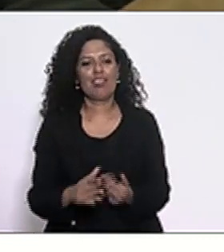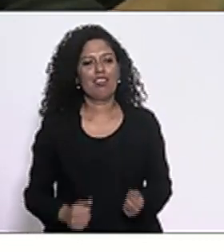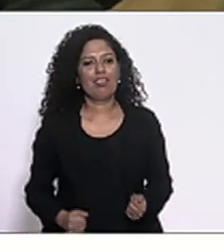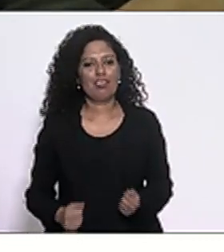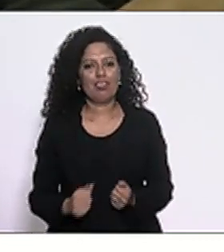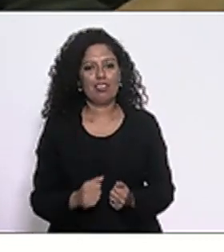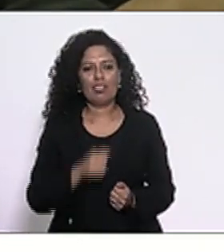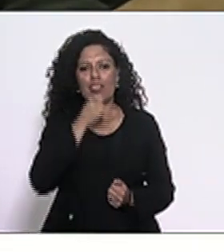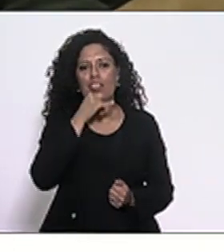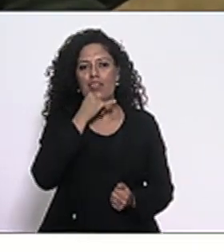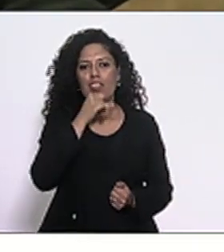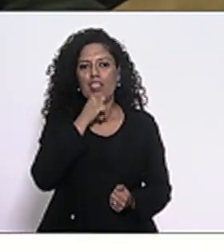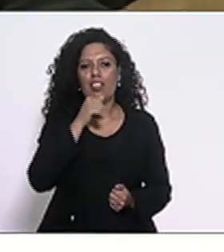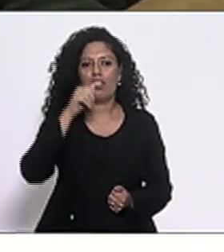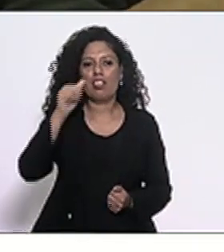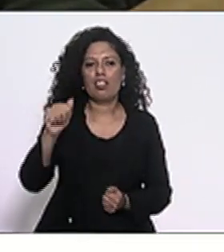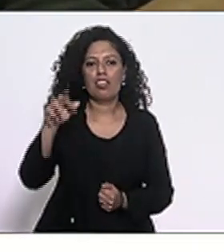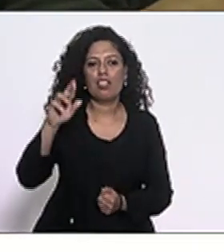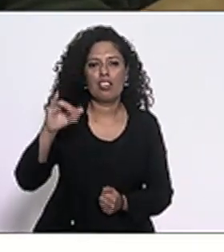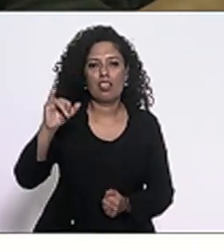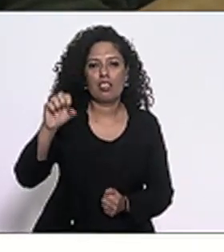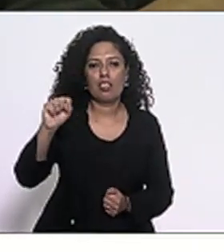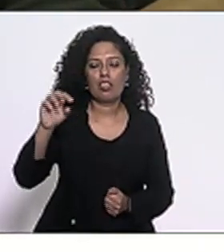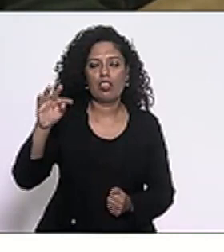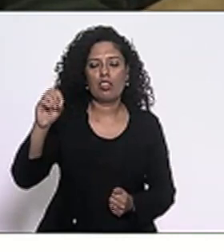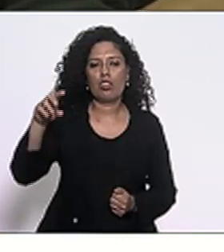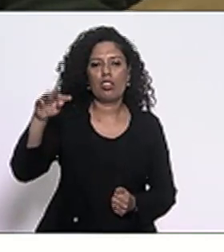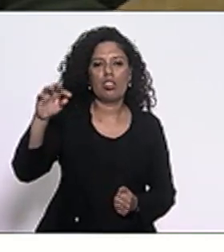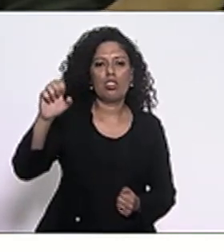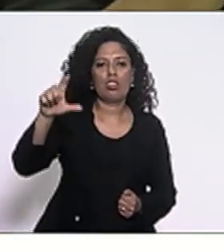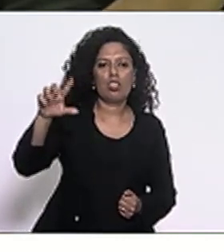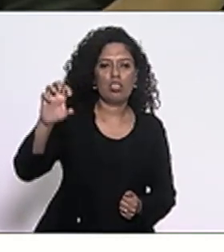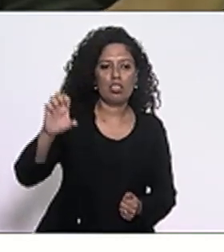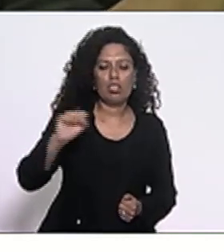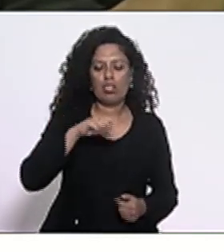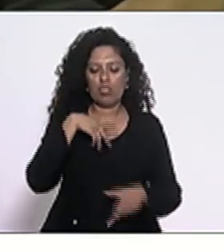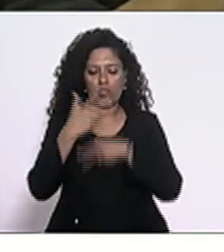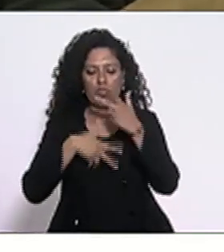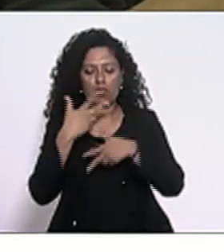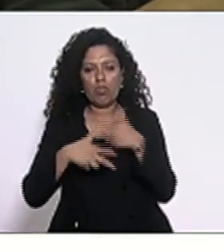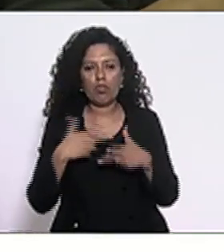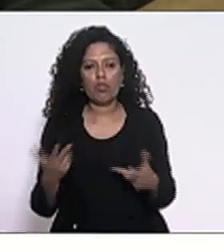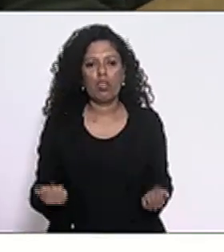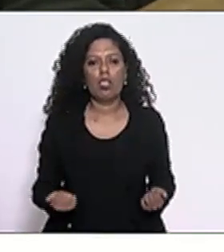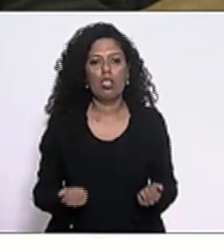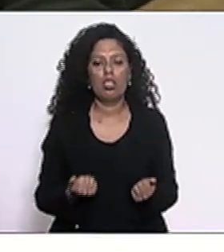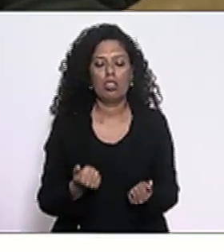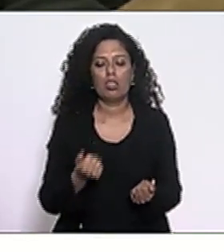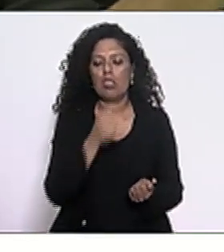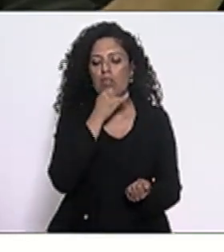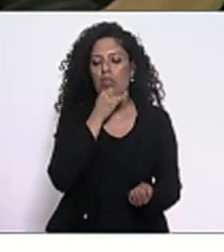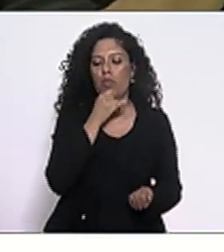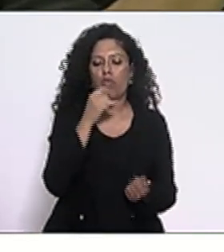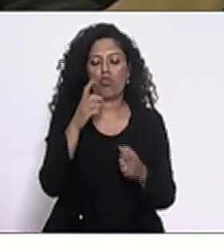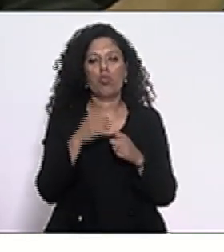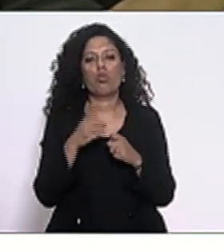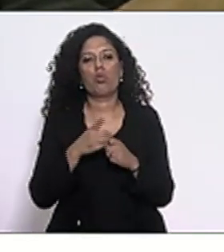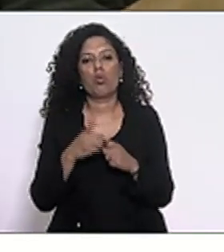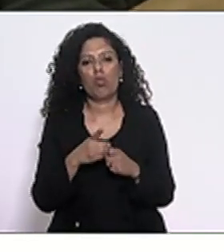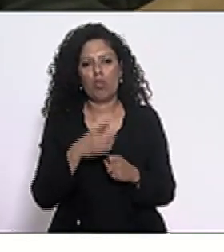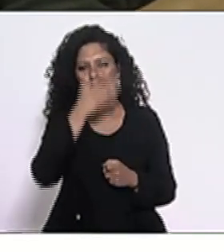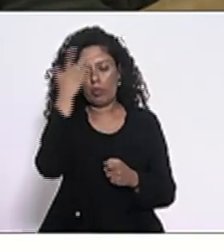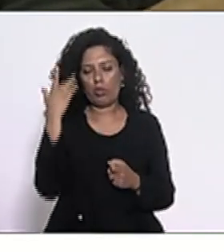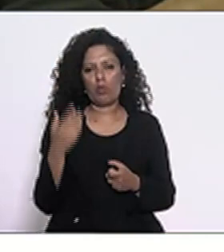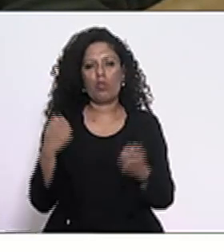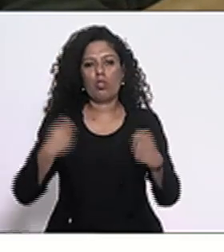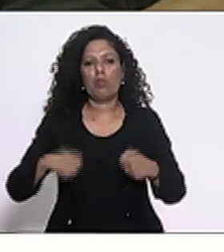Aristóteles para o seu filho, falando sobre serviço, aí o Serafine, serviço médico. Quem deve dar